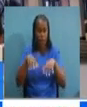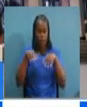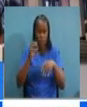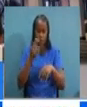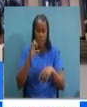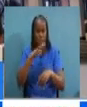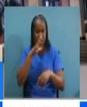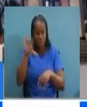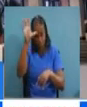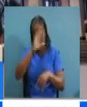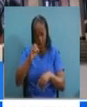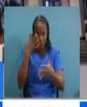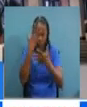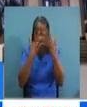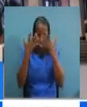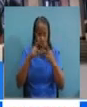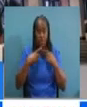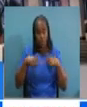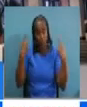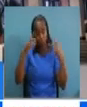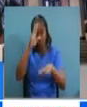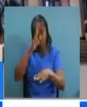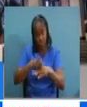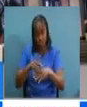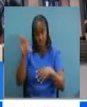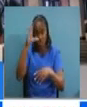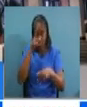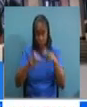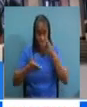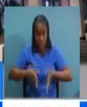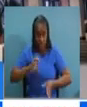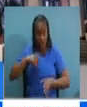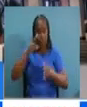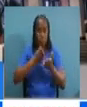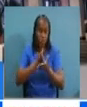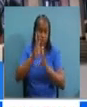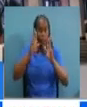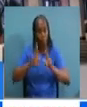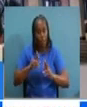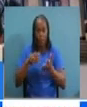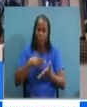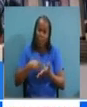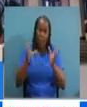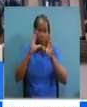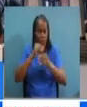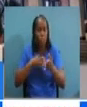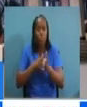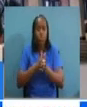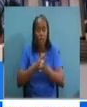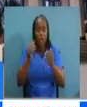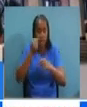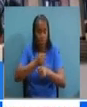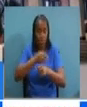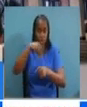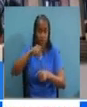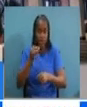anúncios com factos, enquanto a juventude cabo-verdiana continua à espera de mais oportunidades de emprego. O PAICV acusou o Executivo